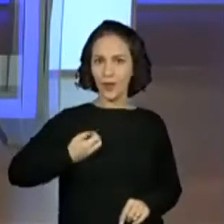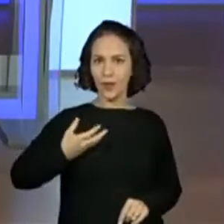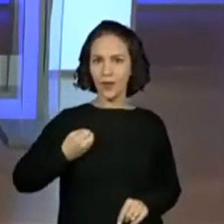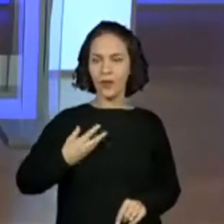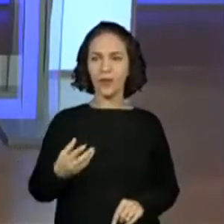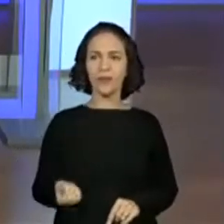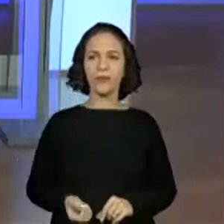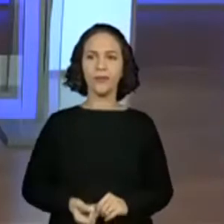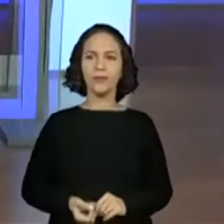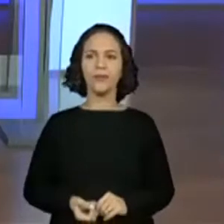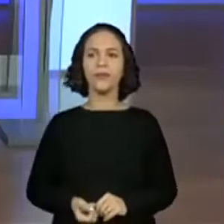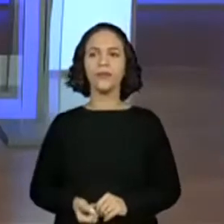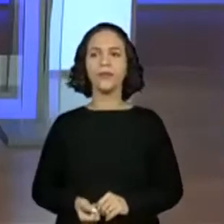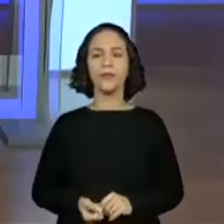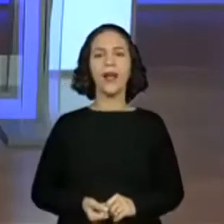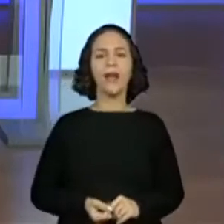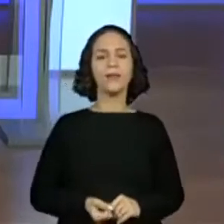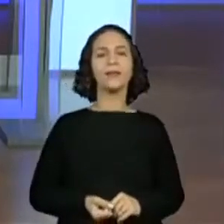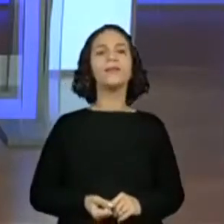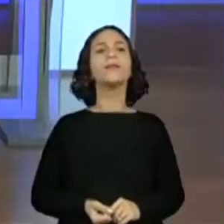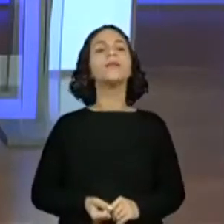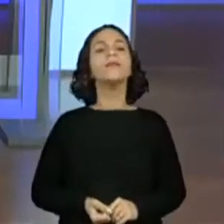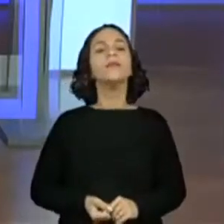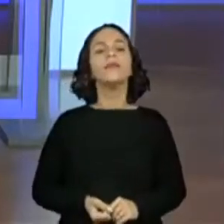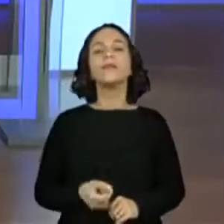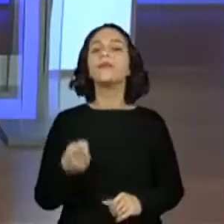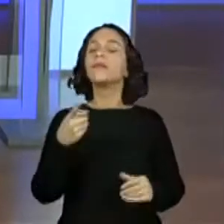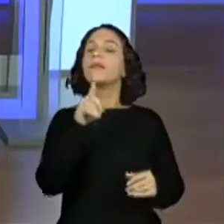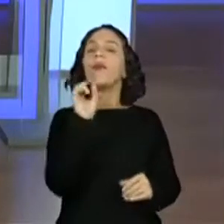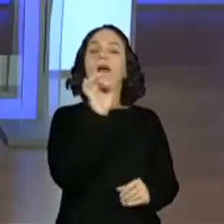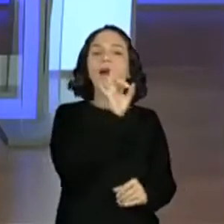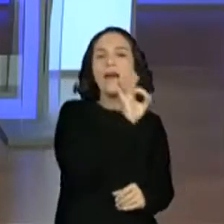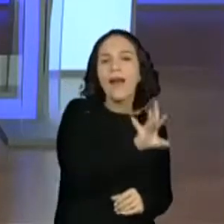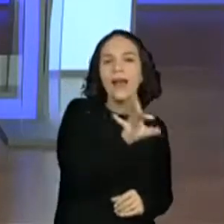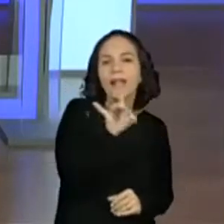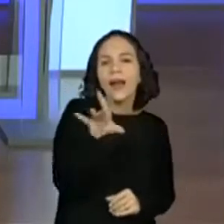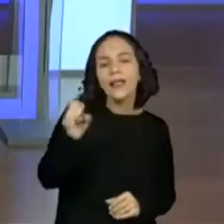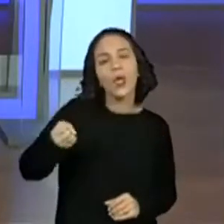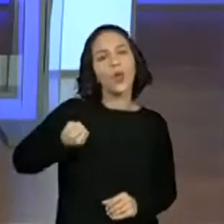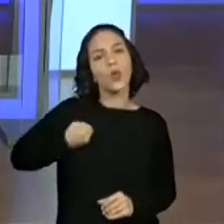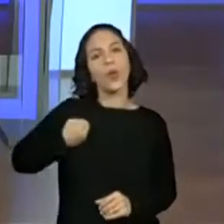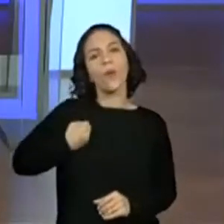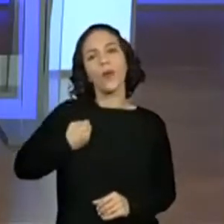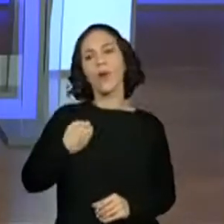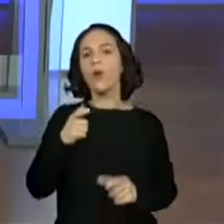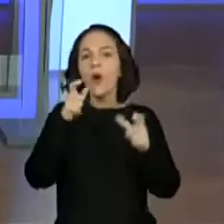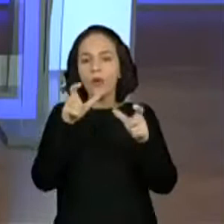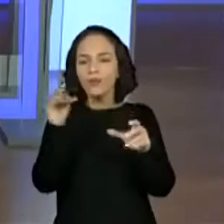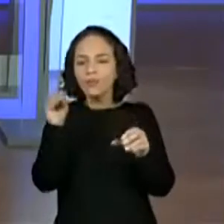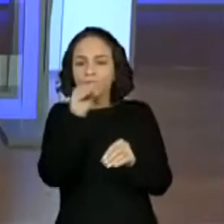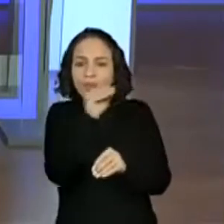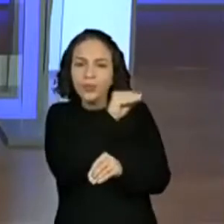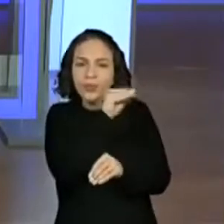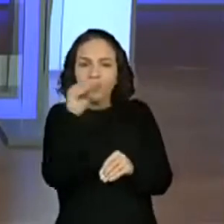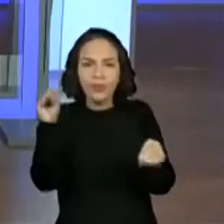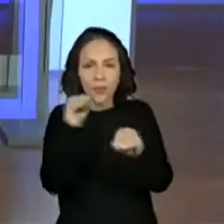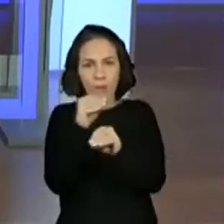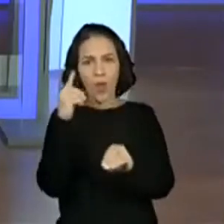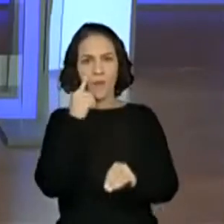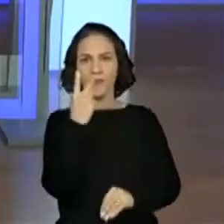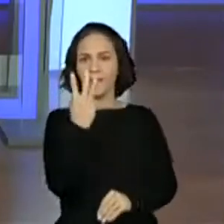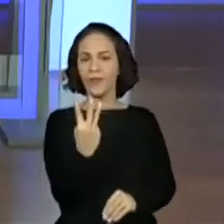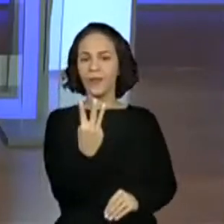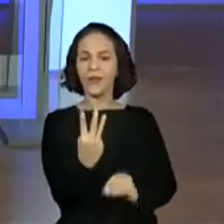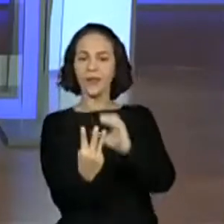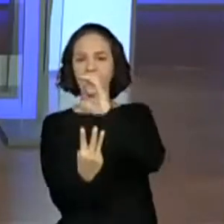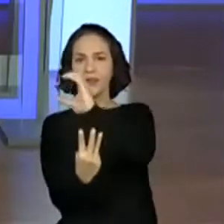algarismos, né? Que nós conseguimos visualizar como cada número está posicionado. Então, nós conseguimos ver as unidades,